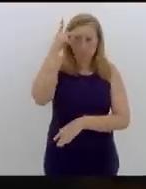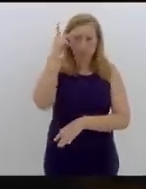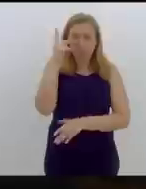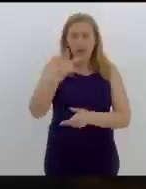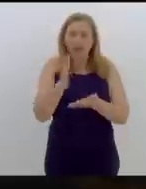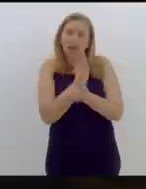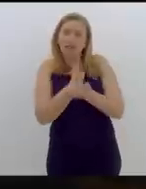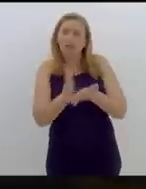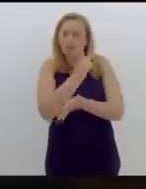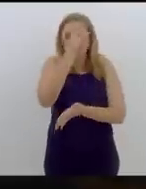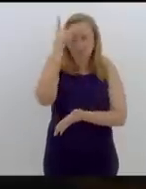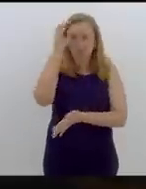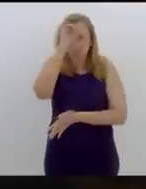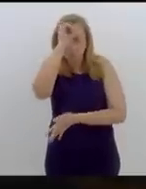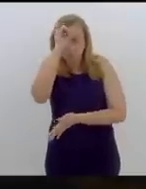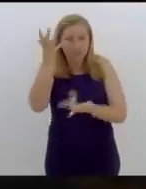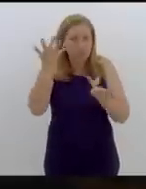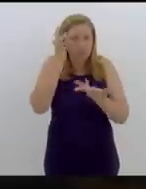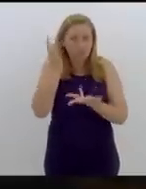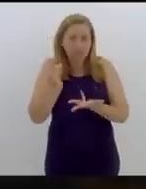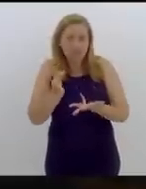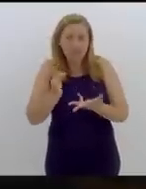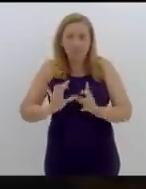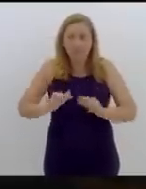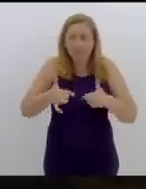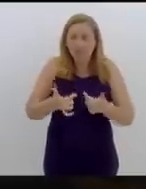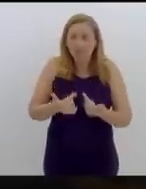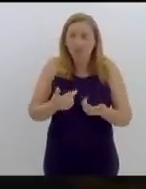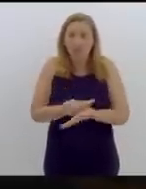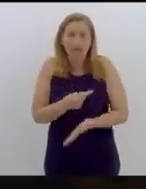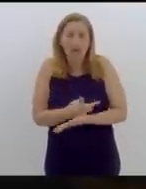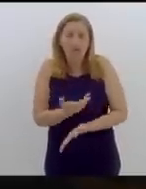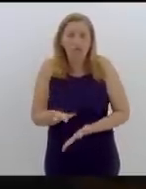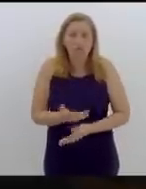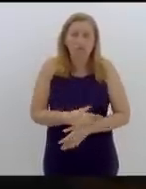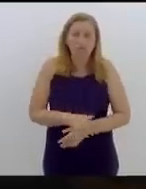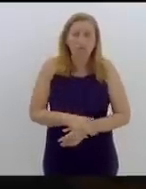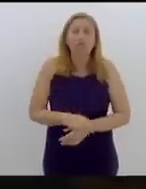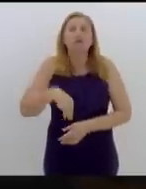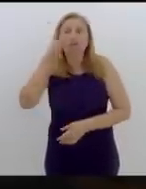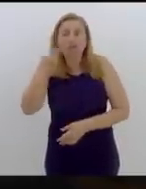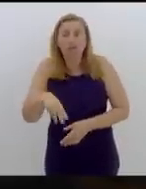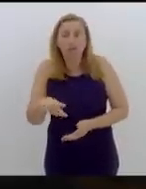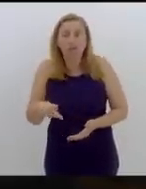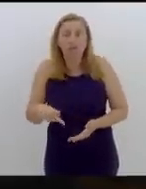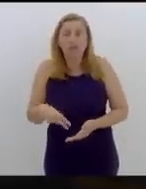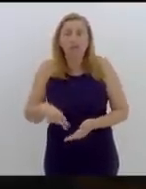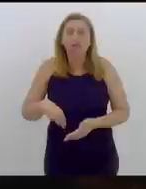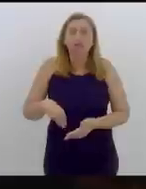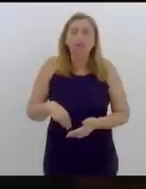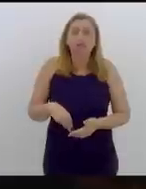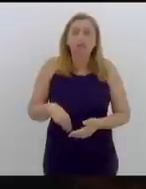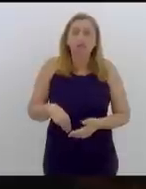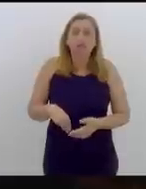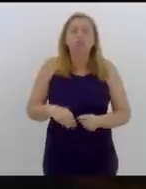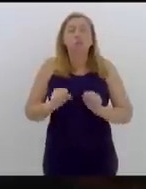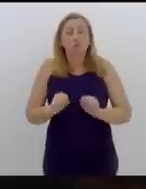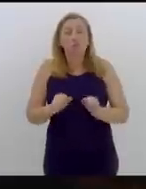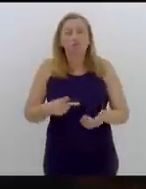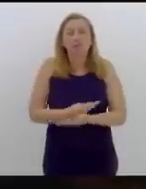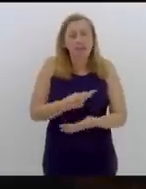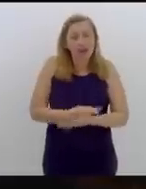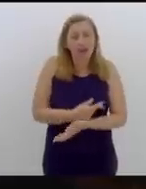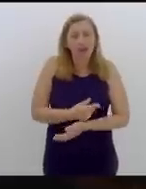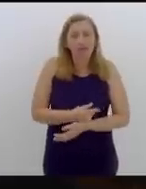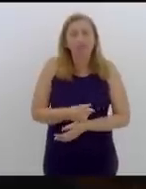vezes o inocente eles agirem equivocadamente quem tá sujeito ao erro quem tá sujeito a ser vitimado